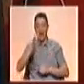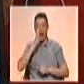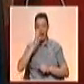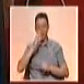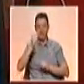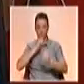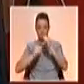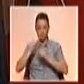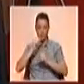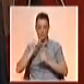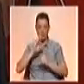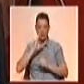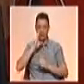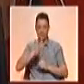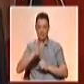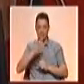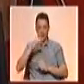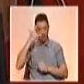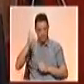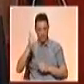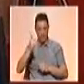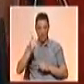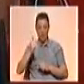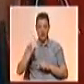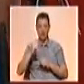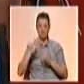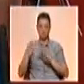saneamento básico. Conseguimos ter uma ideia, não sei se tem de cabeça,